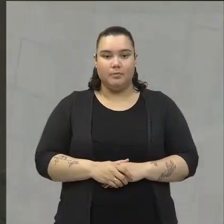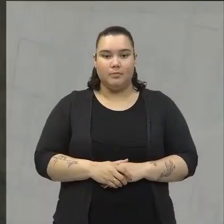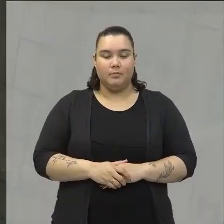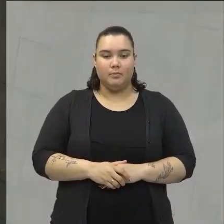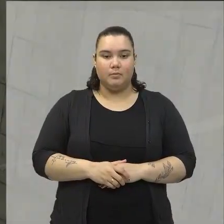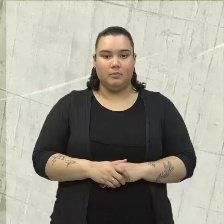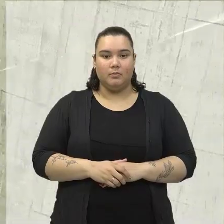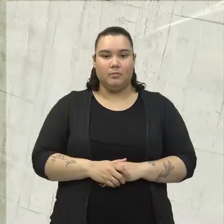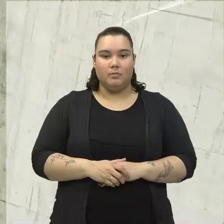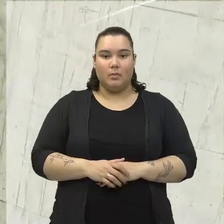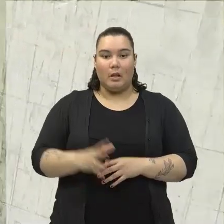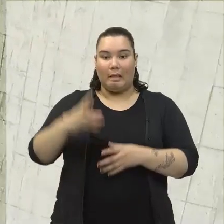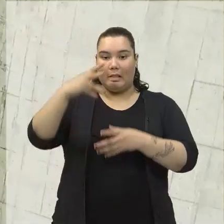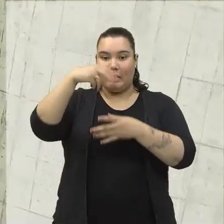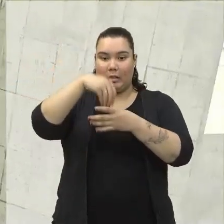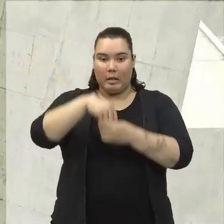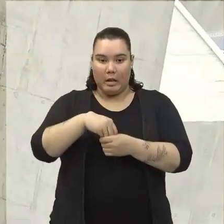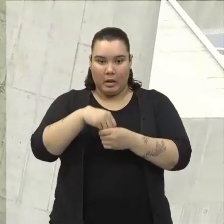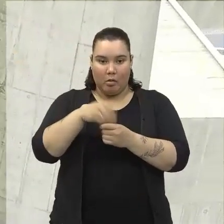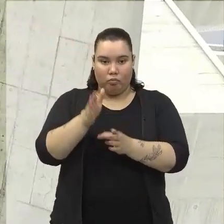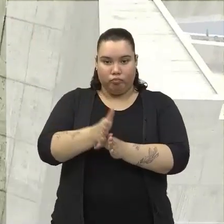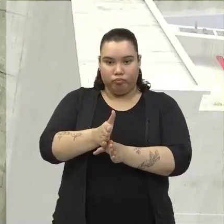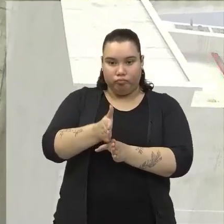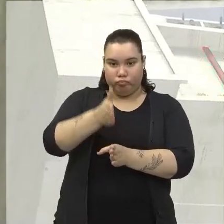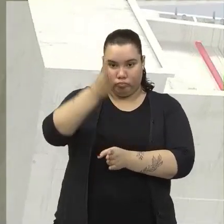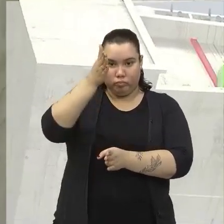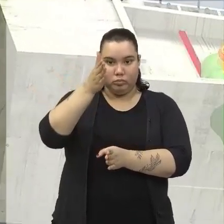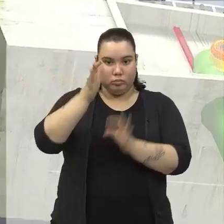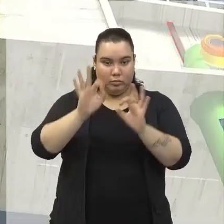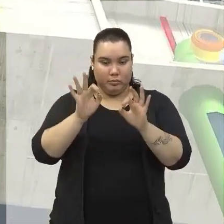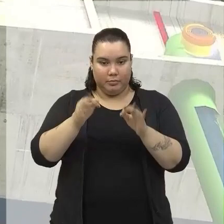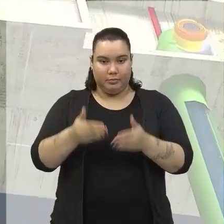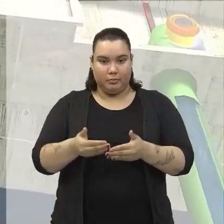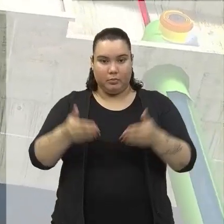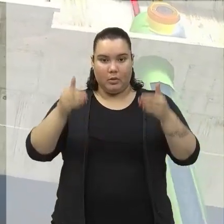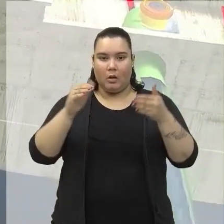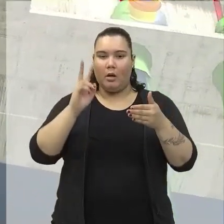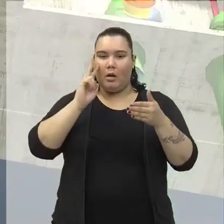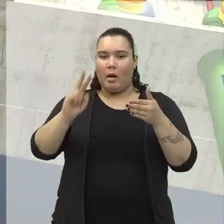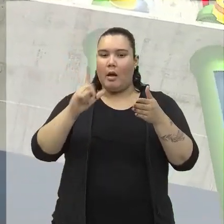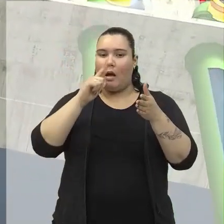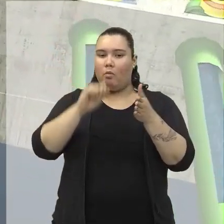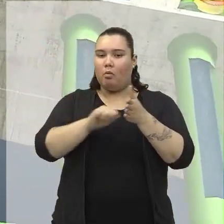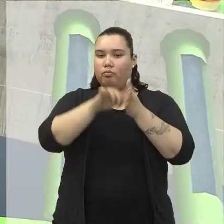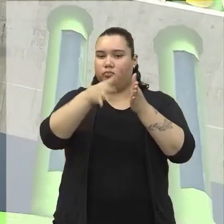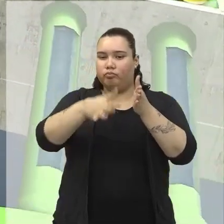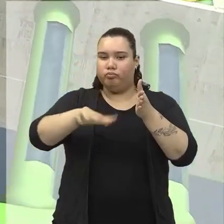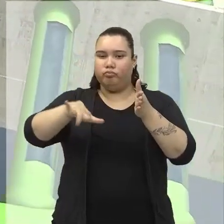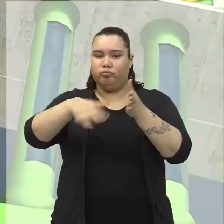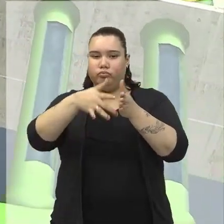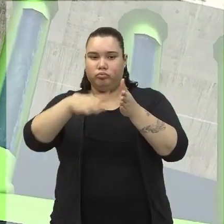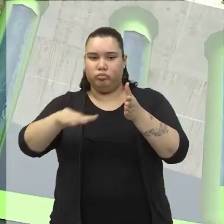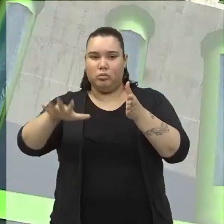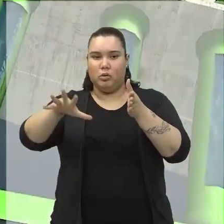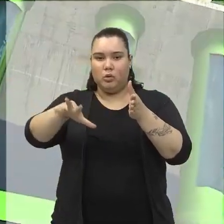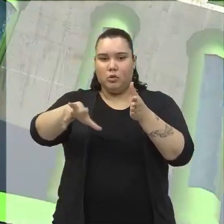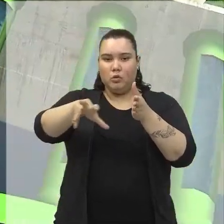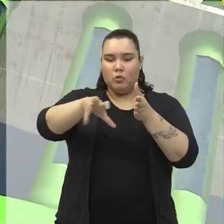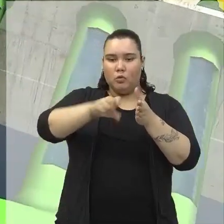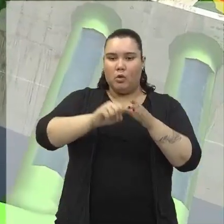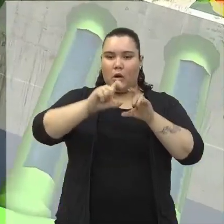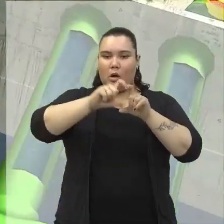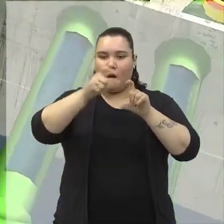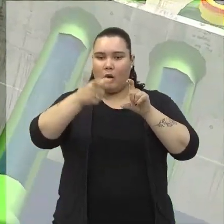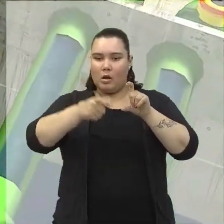Lá dentro da barragem, então, nós temos aí a água acumulada lá em cima, que vão passar por esses tubos